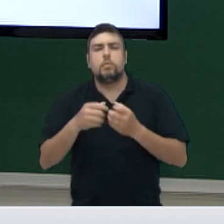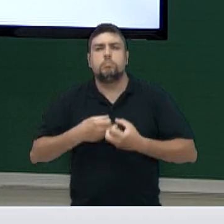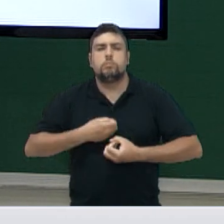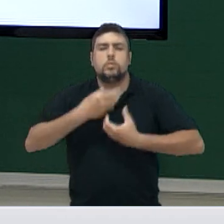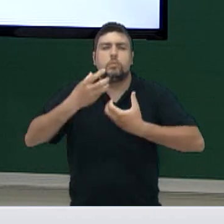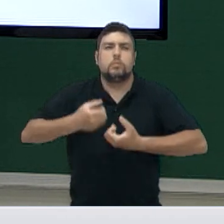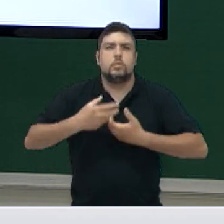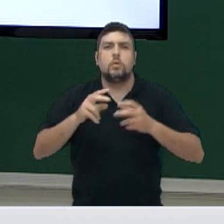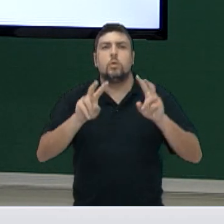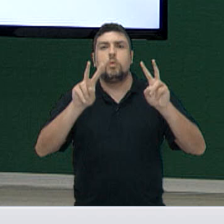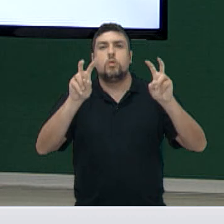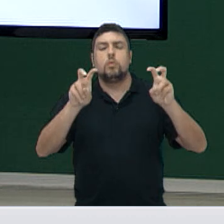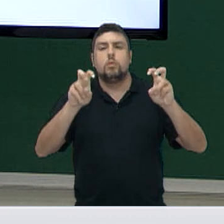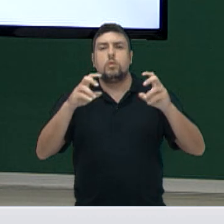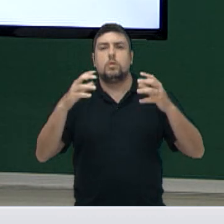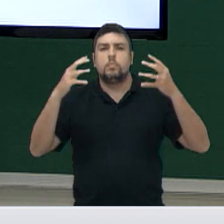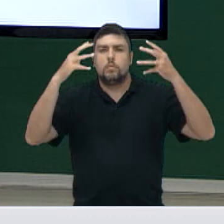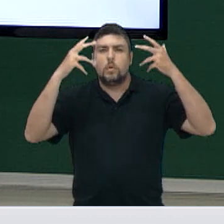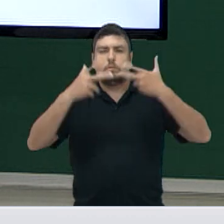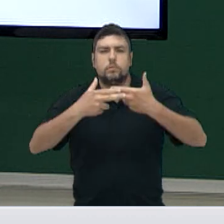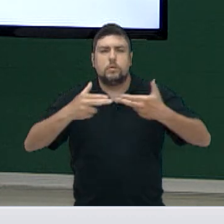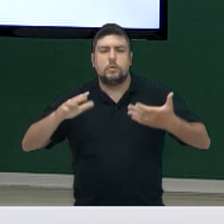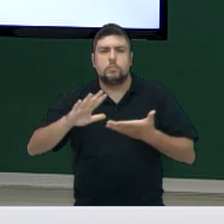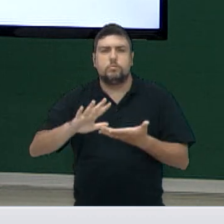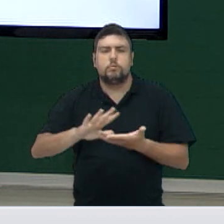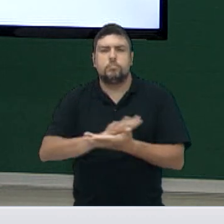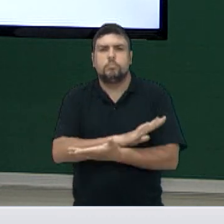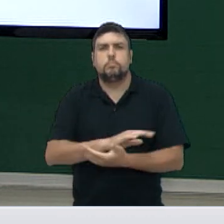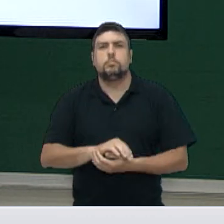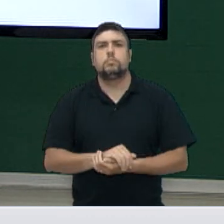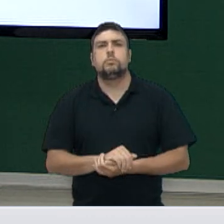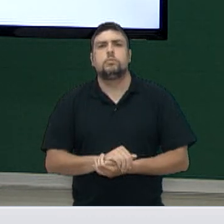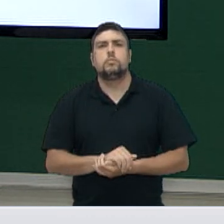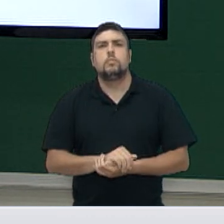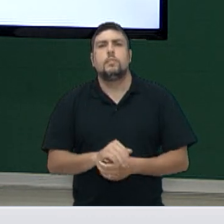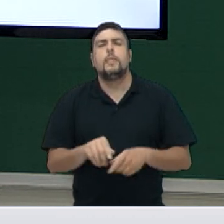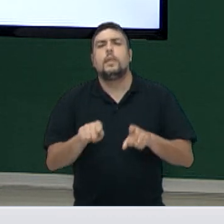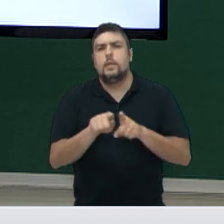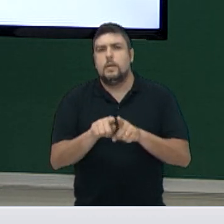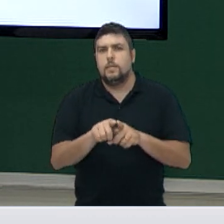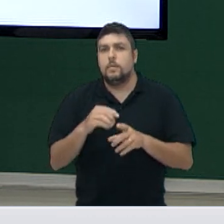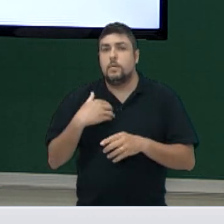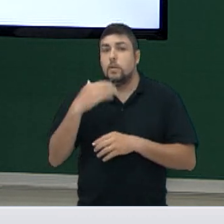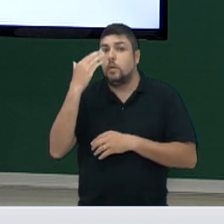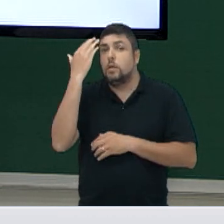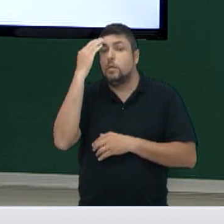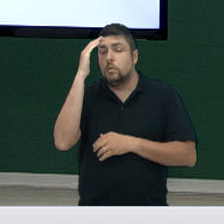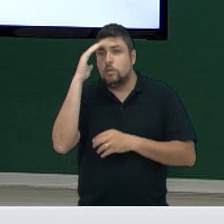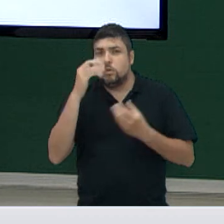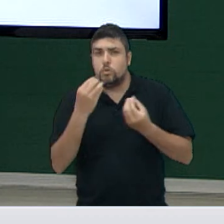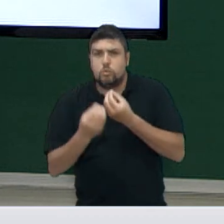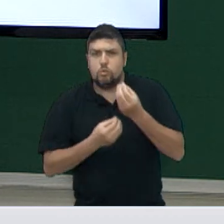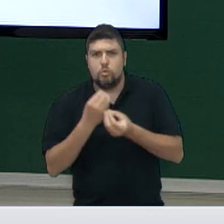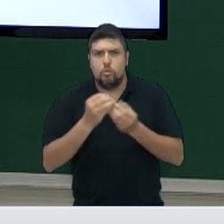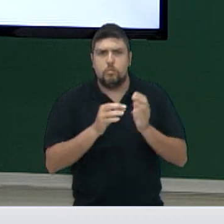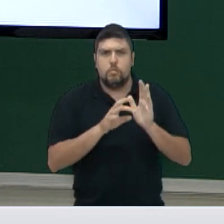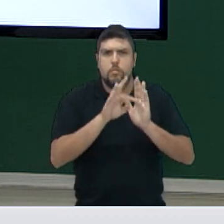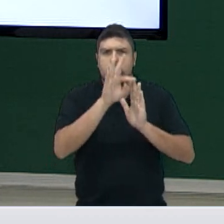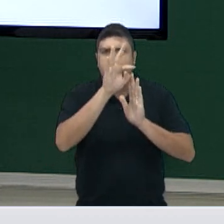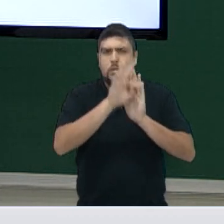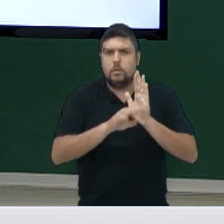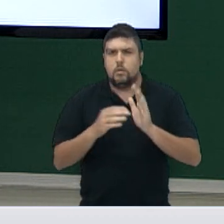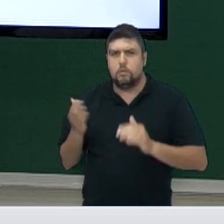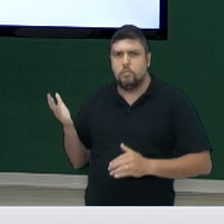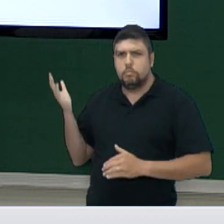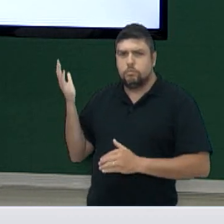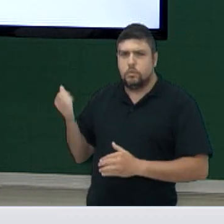animais em extinção. Vamos compreender a relação desses textos que estão aí